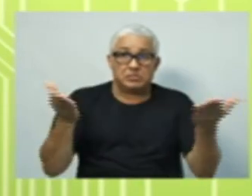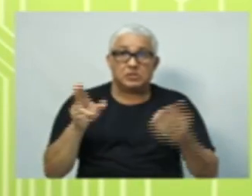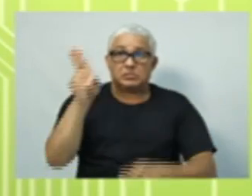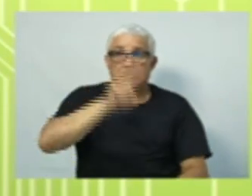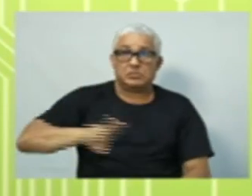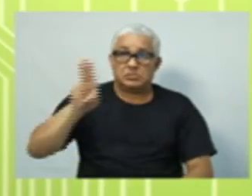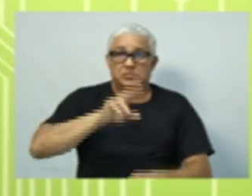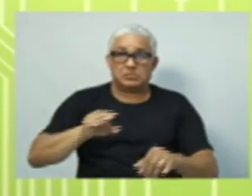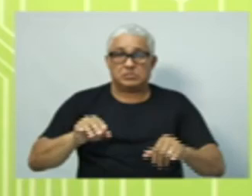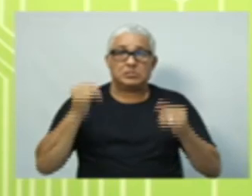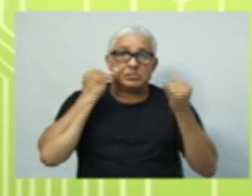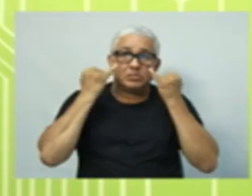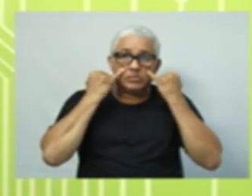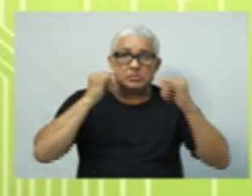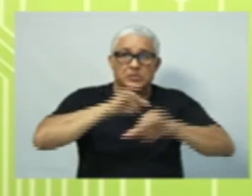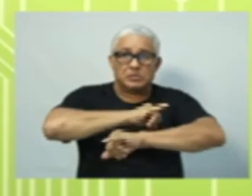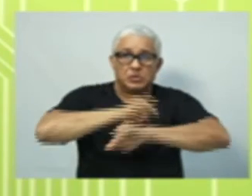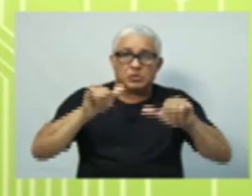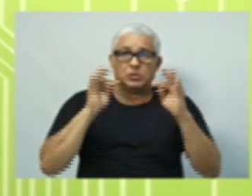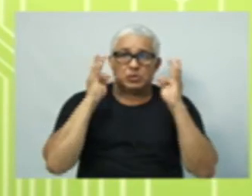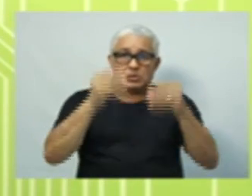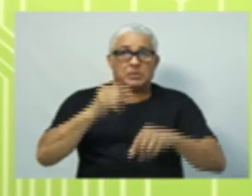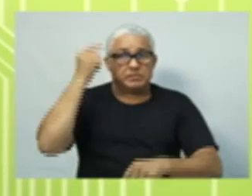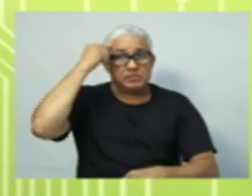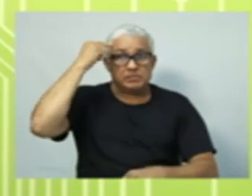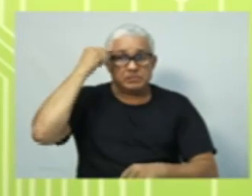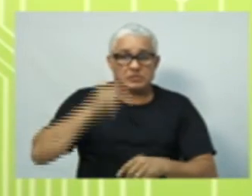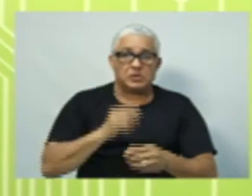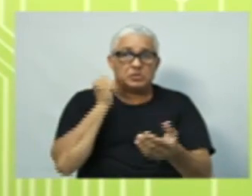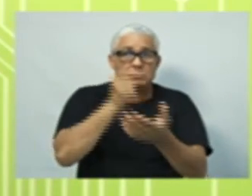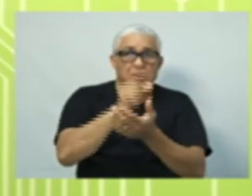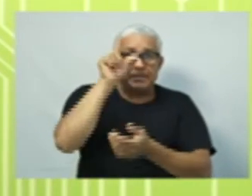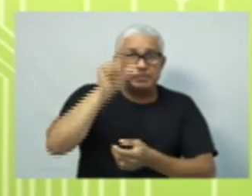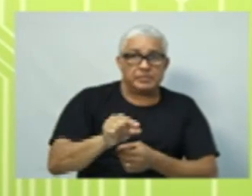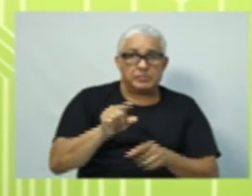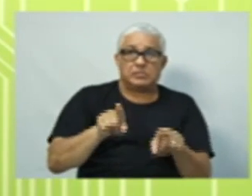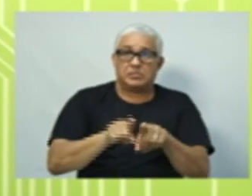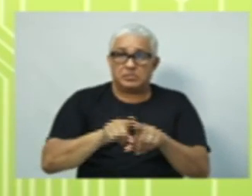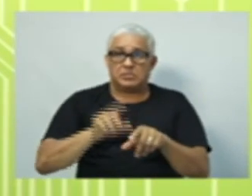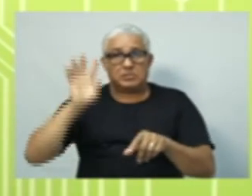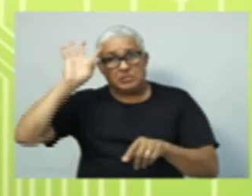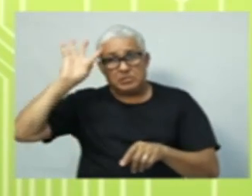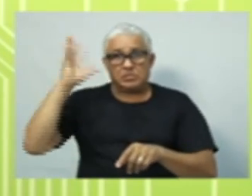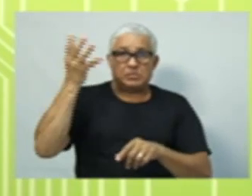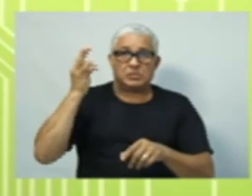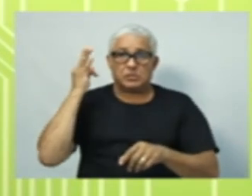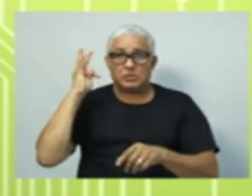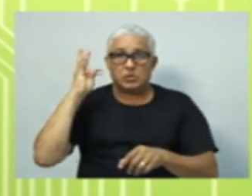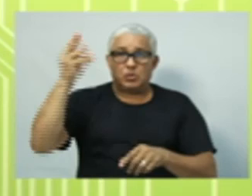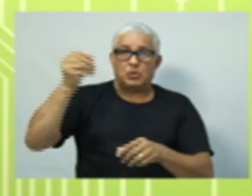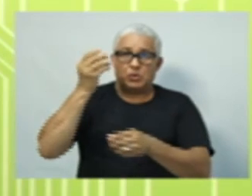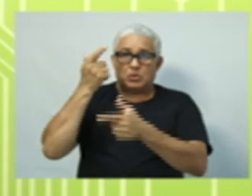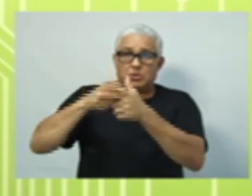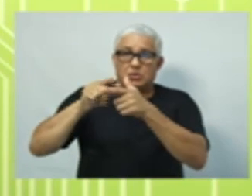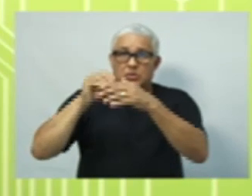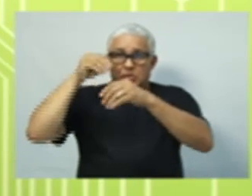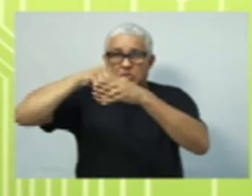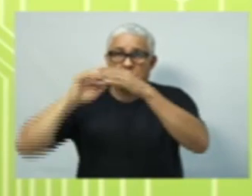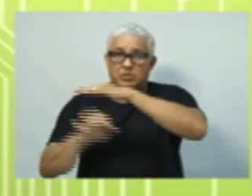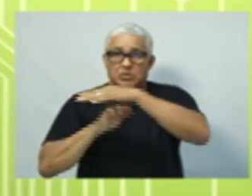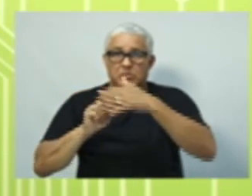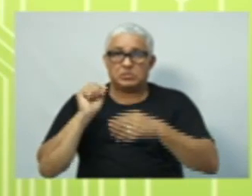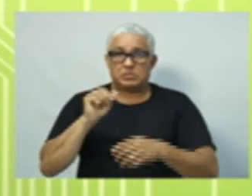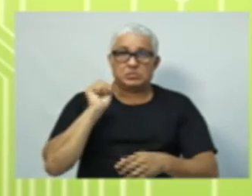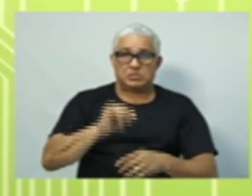as informações pense bem se você comprar um pouco menos a ver se resolve todo o problema financeiro da empresa se você